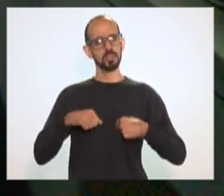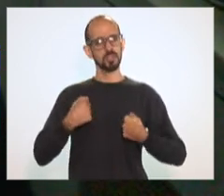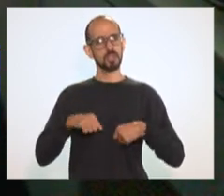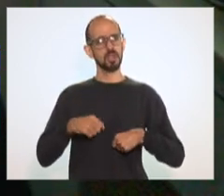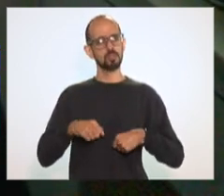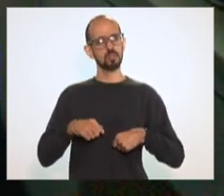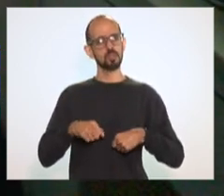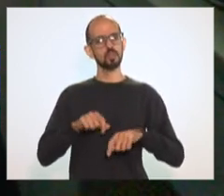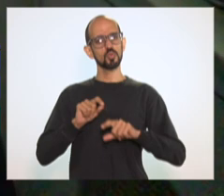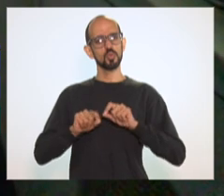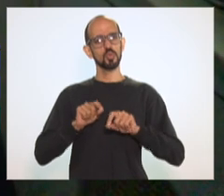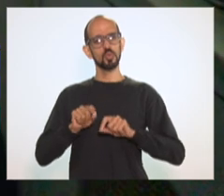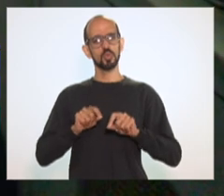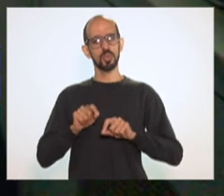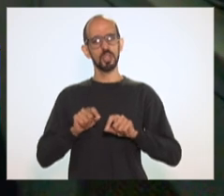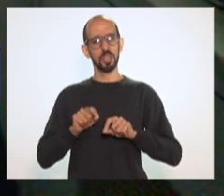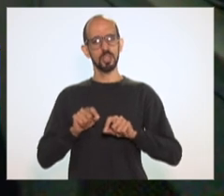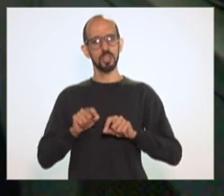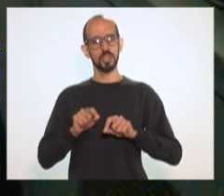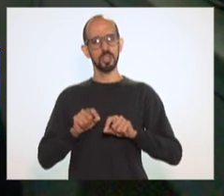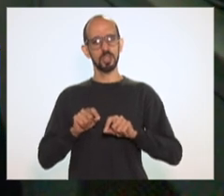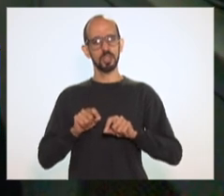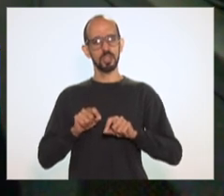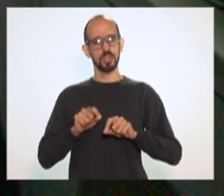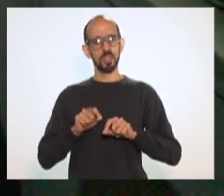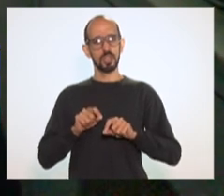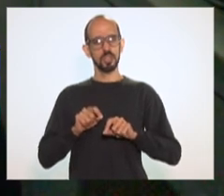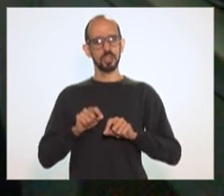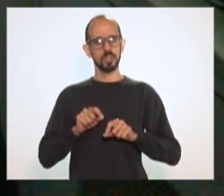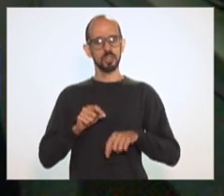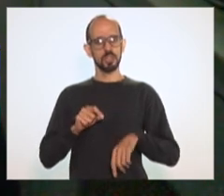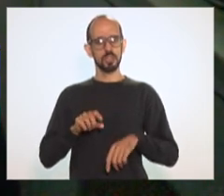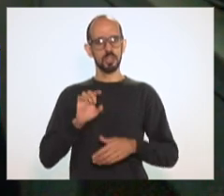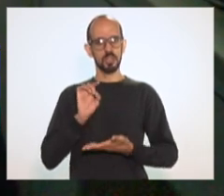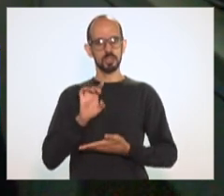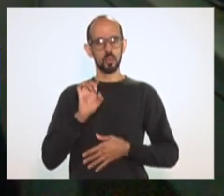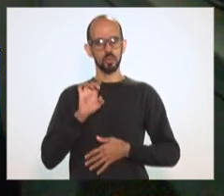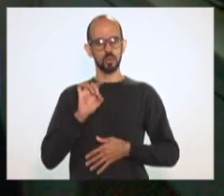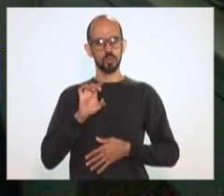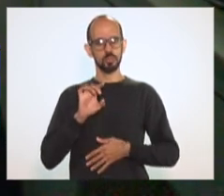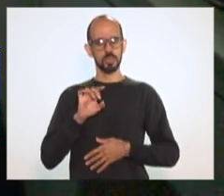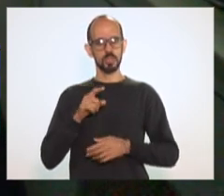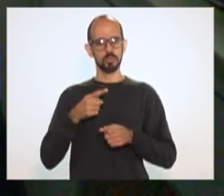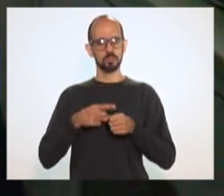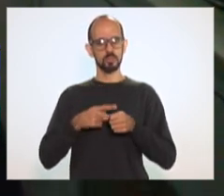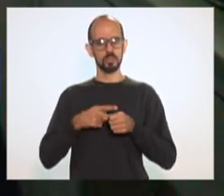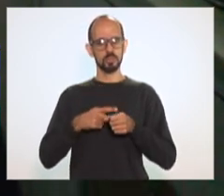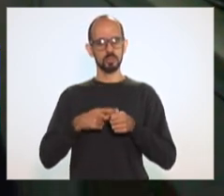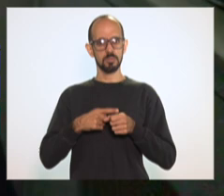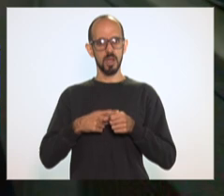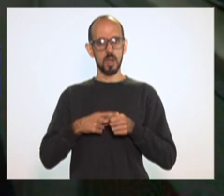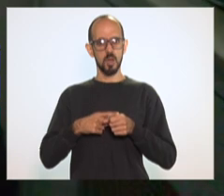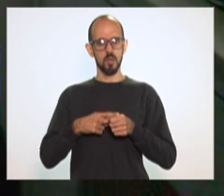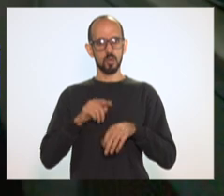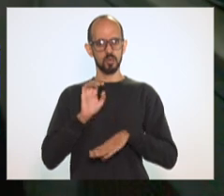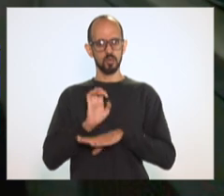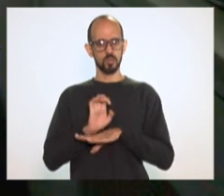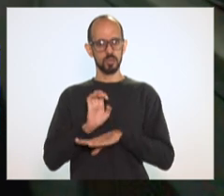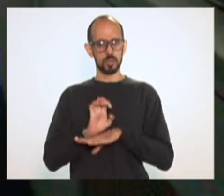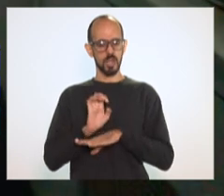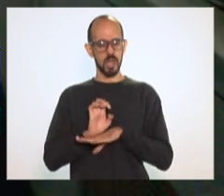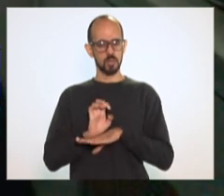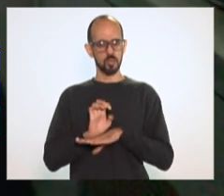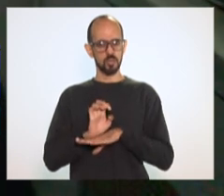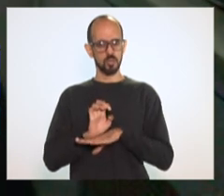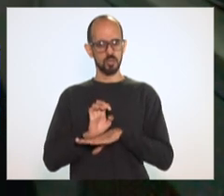muito que as autonomias municipais a autonomia do nosso estado seja